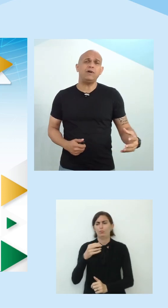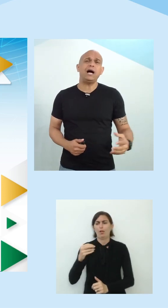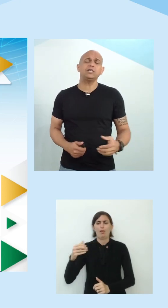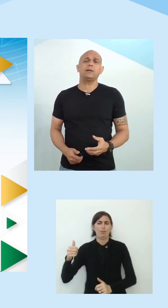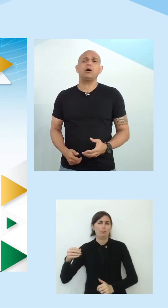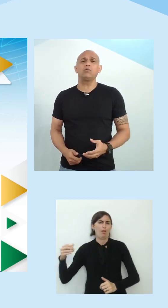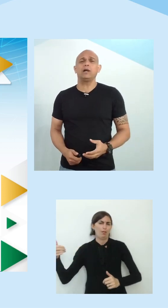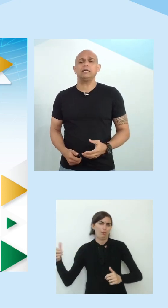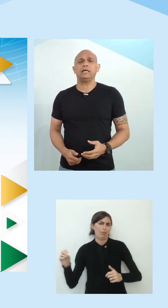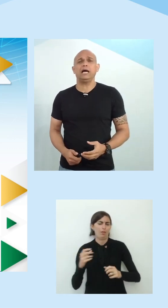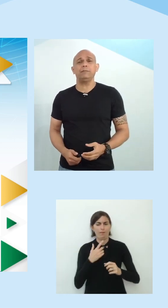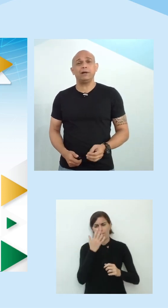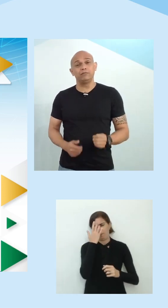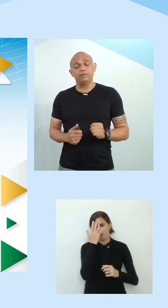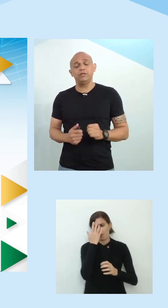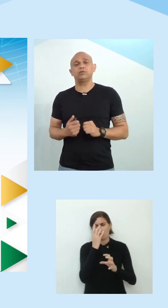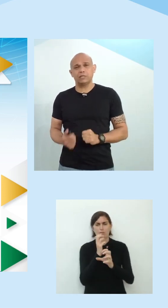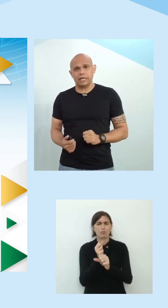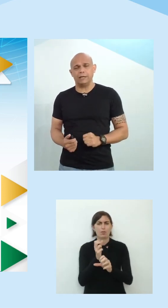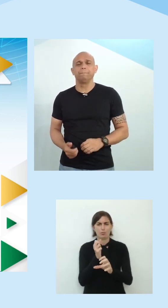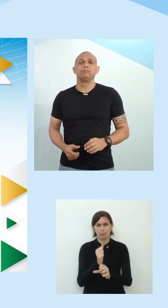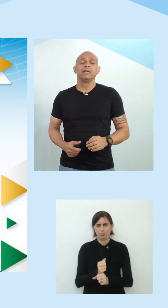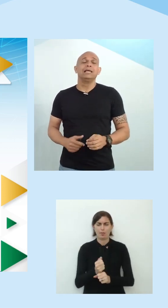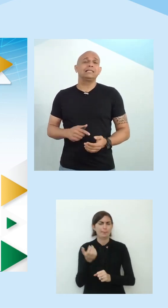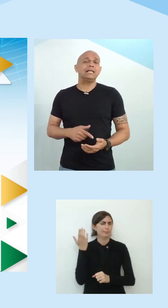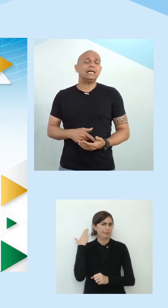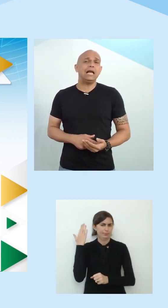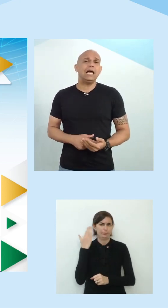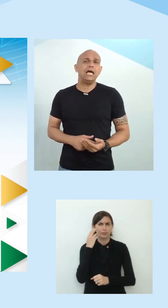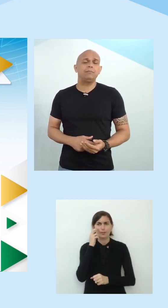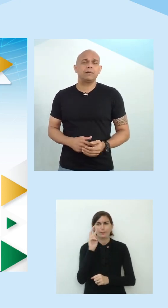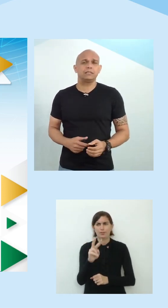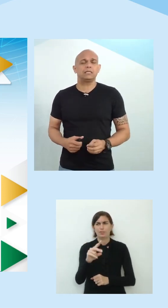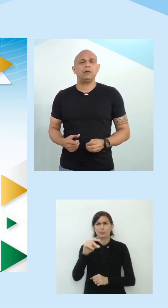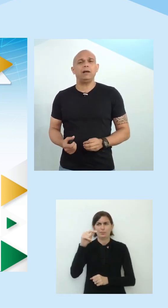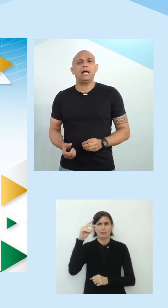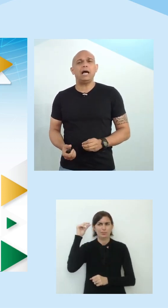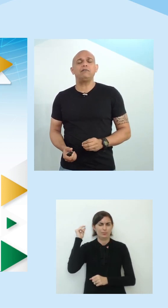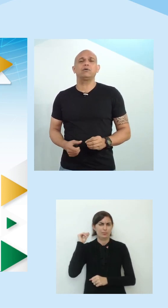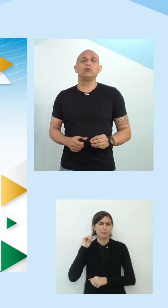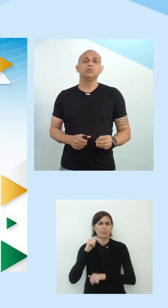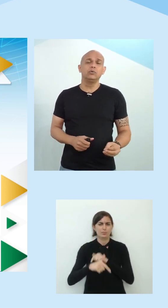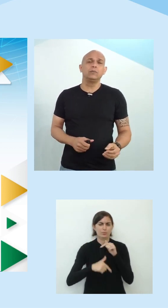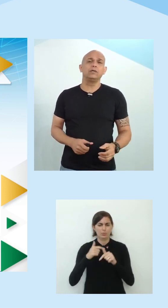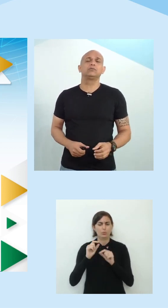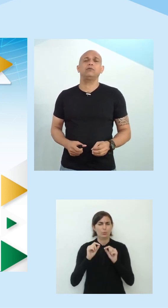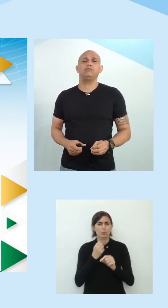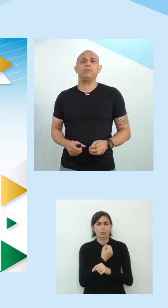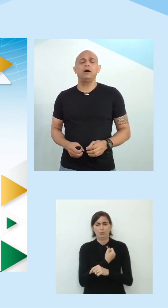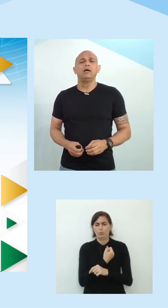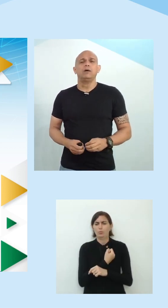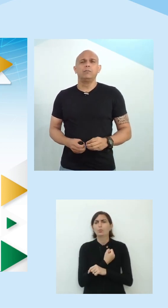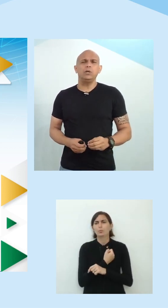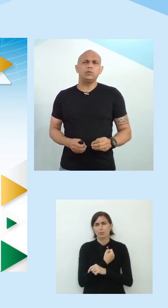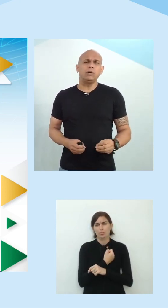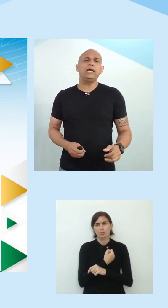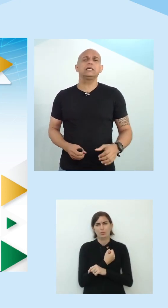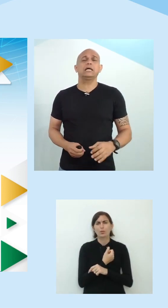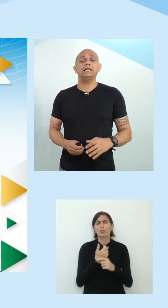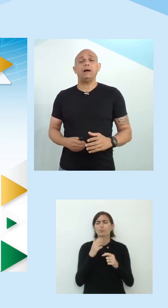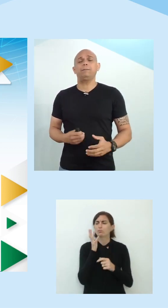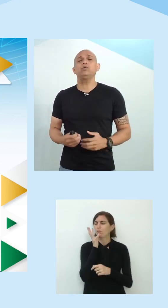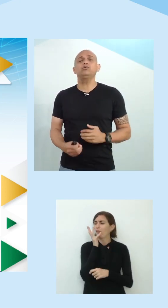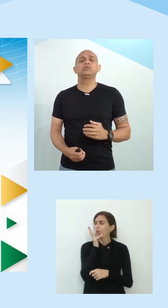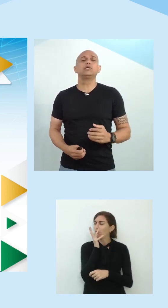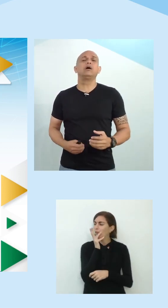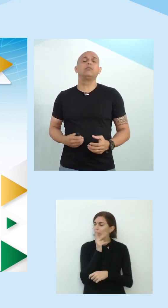mais fácil para calcular naquela época, visto que naquela época se trabalhava com números de uma forma muito lenta